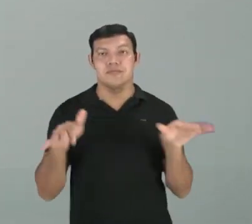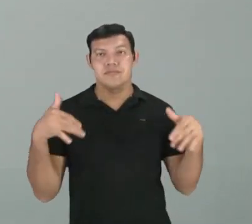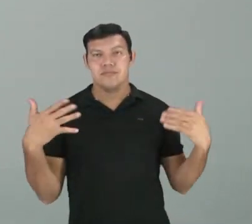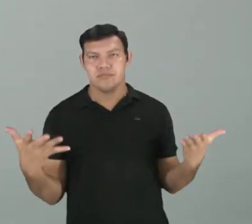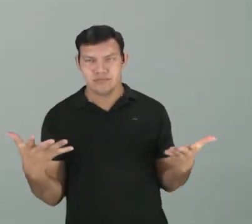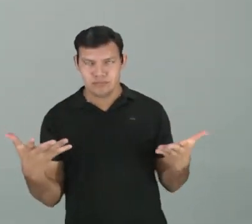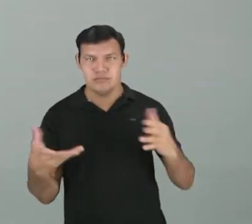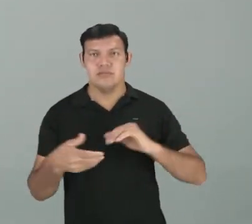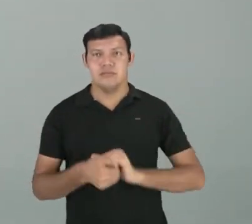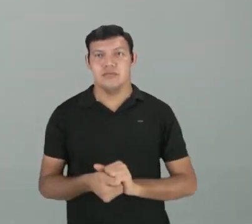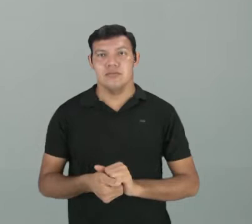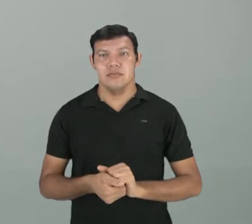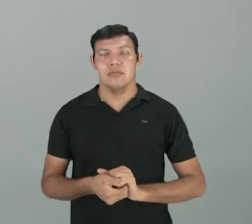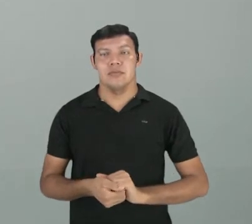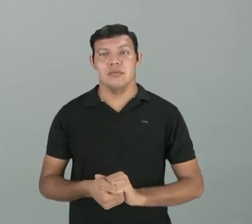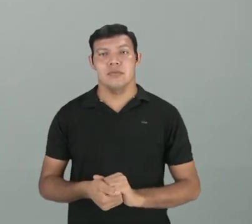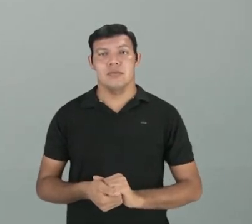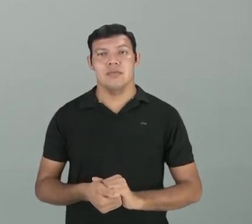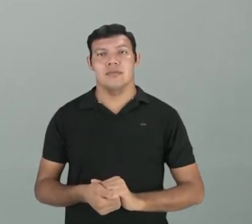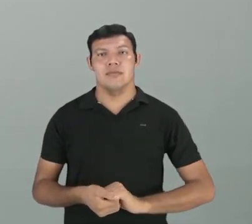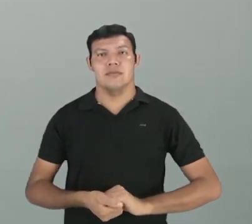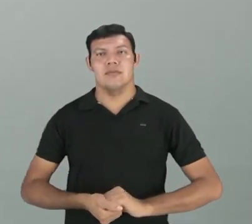a questão de ser